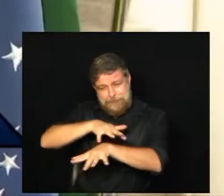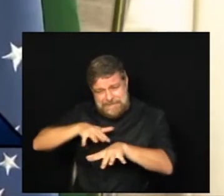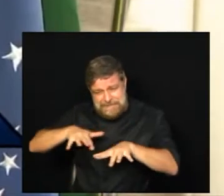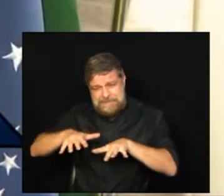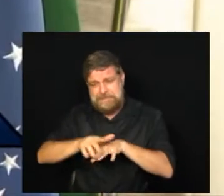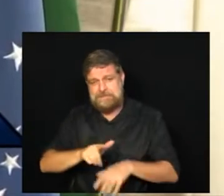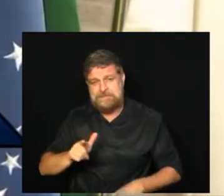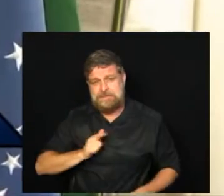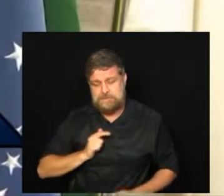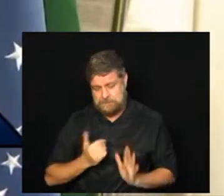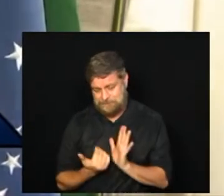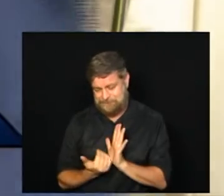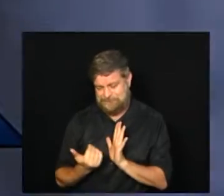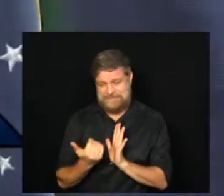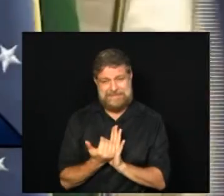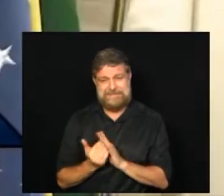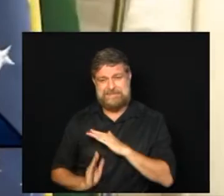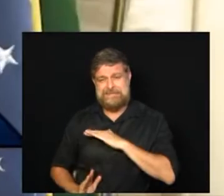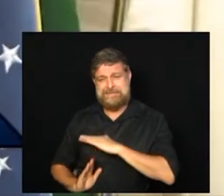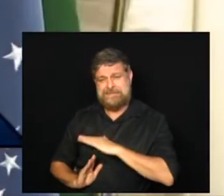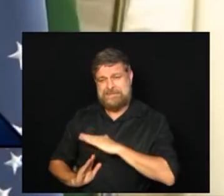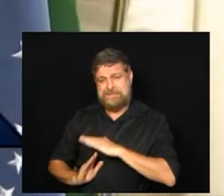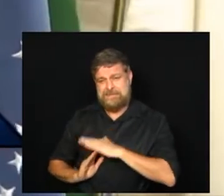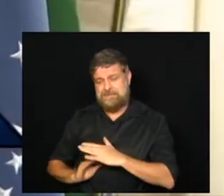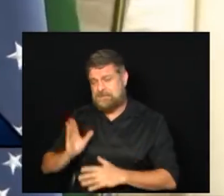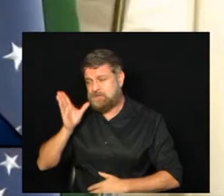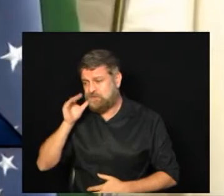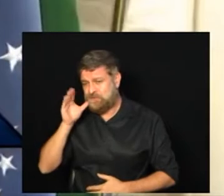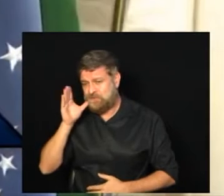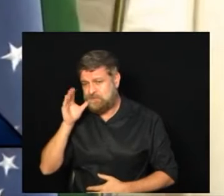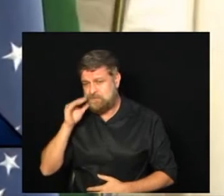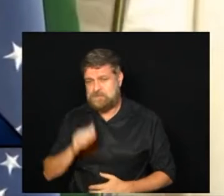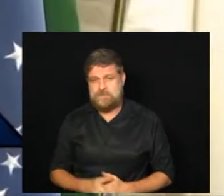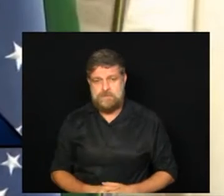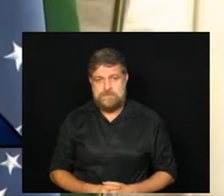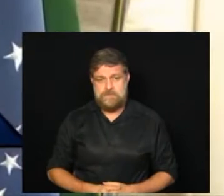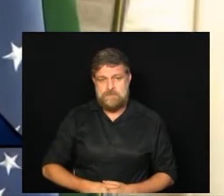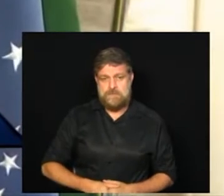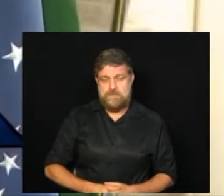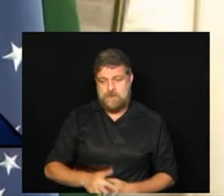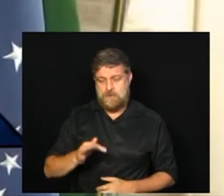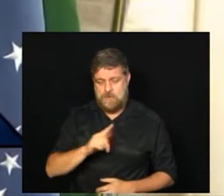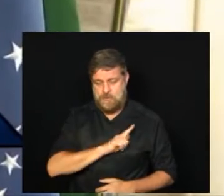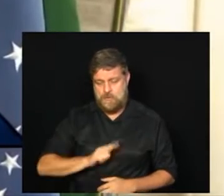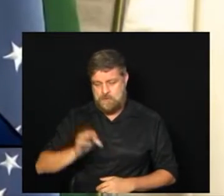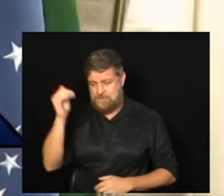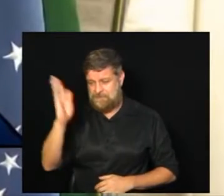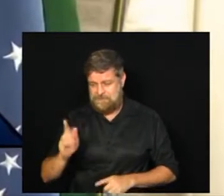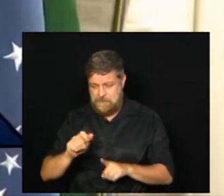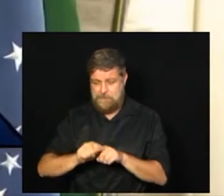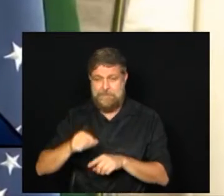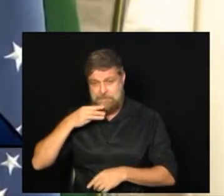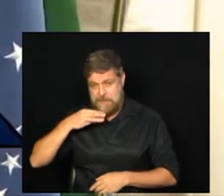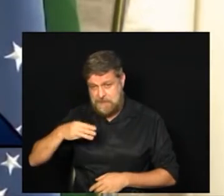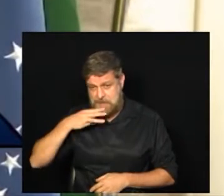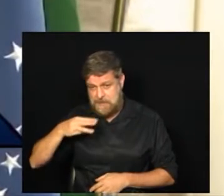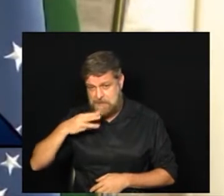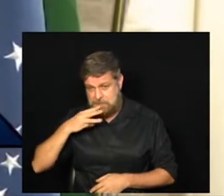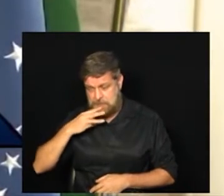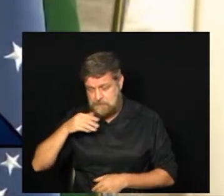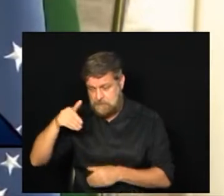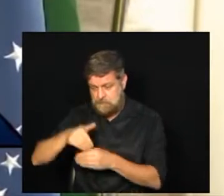essa margem está no limite para muitos servidores. O governo federal, em março desse ano,